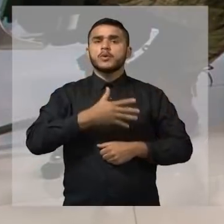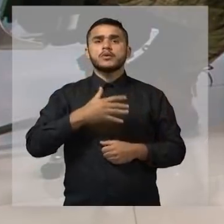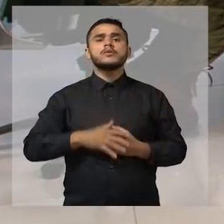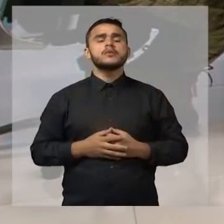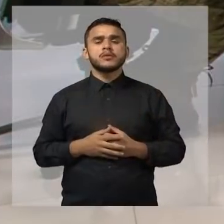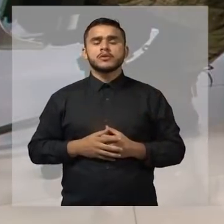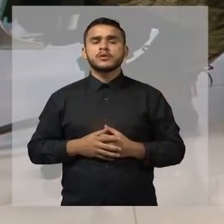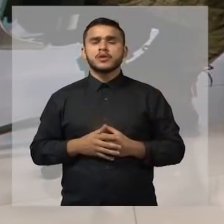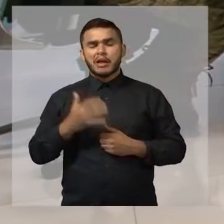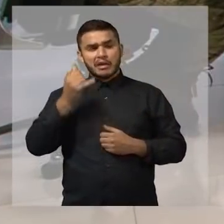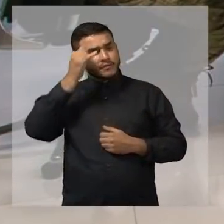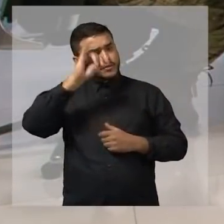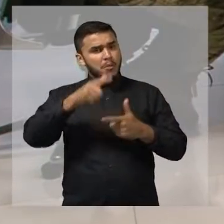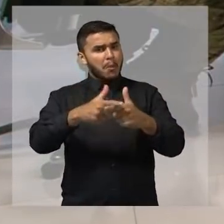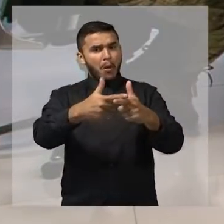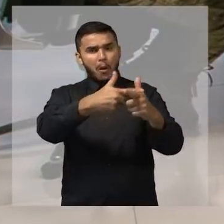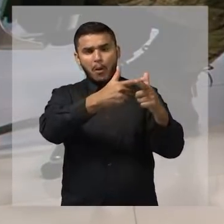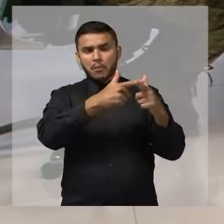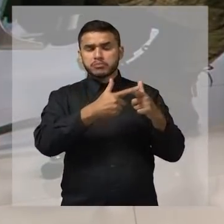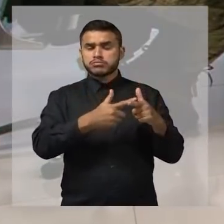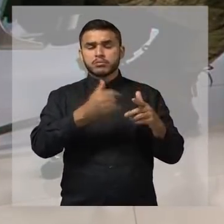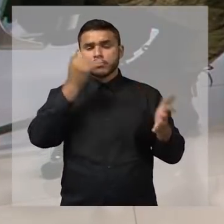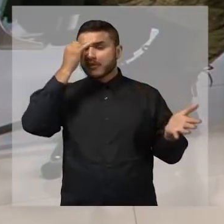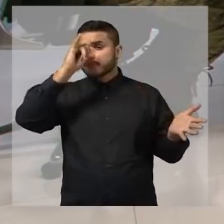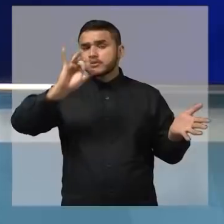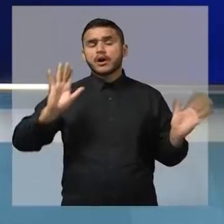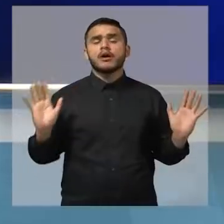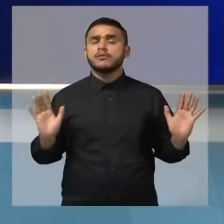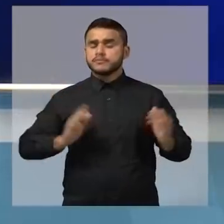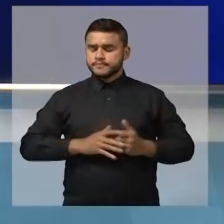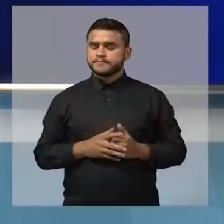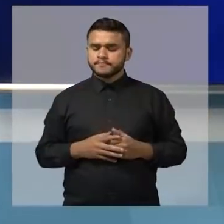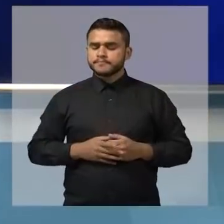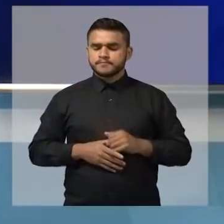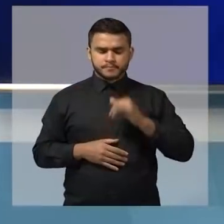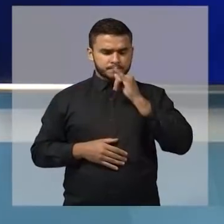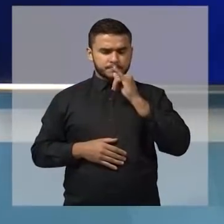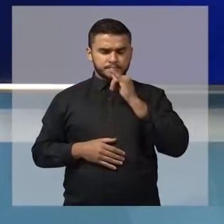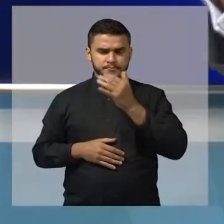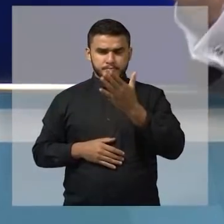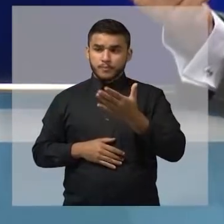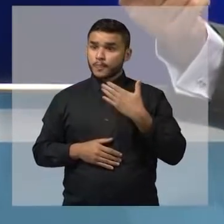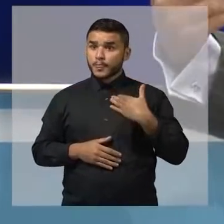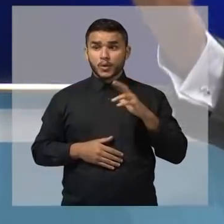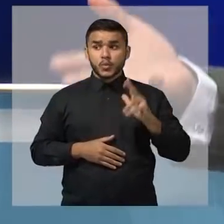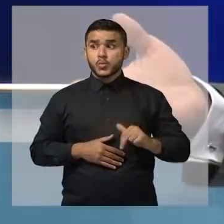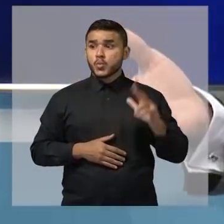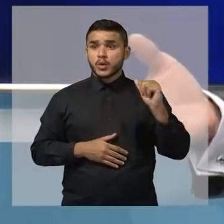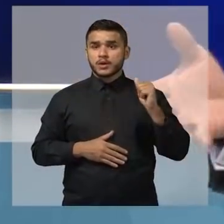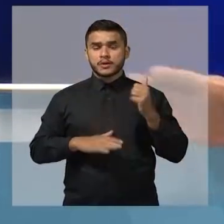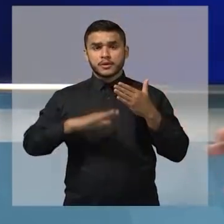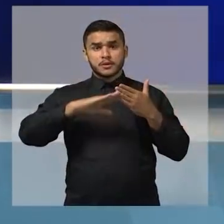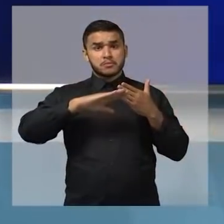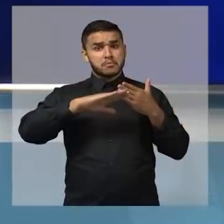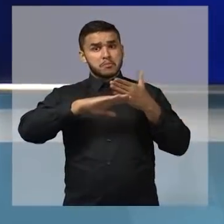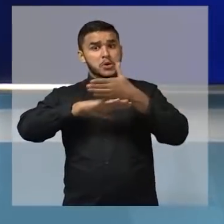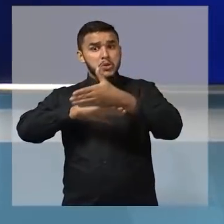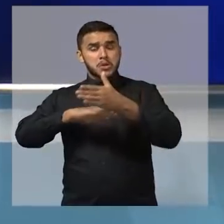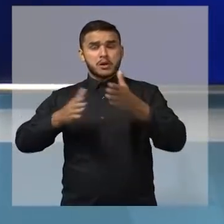Há 3 semanas, eu nunca havia entrado em uma unidade prisional.